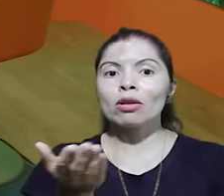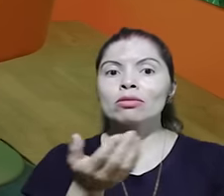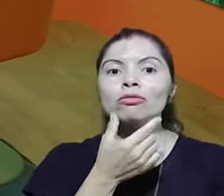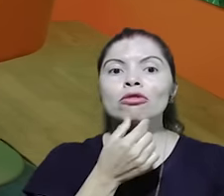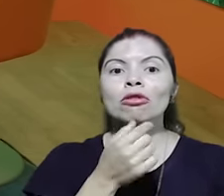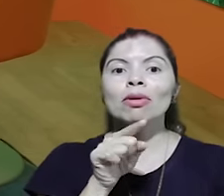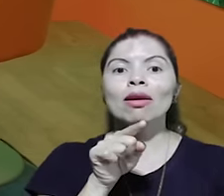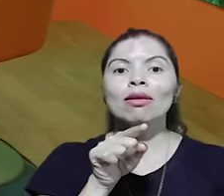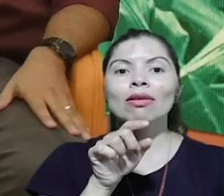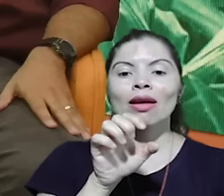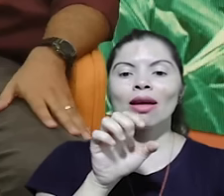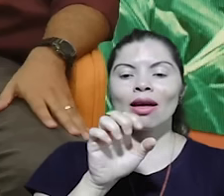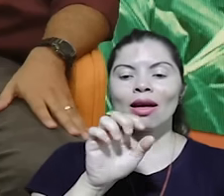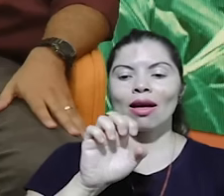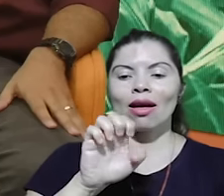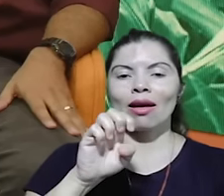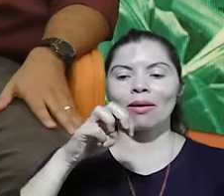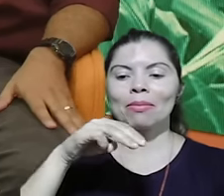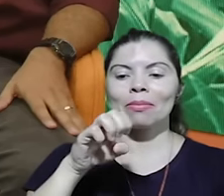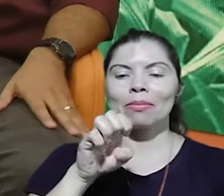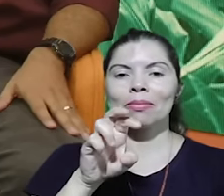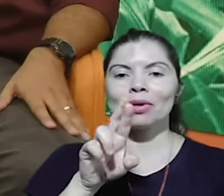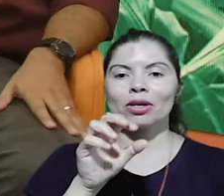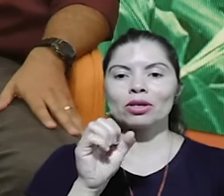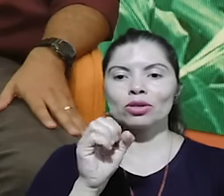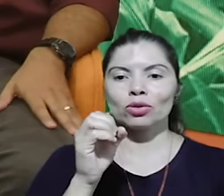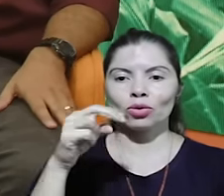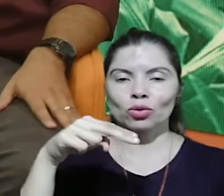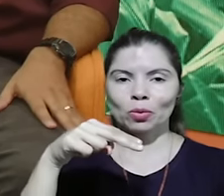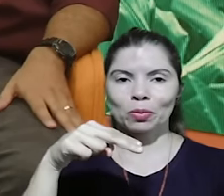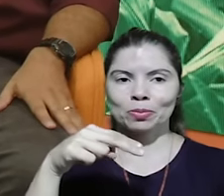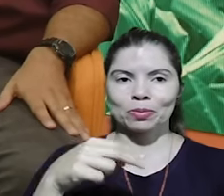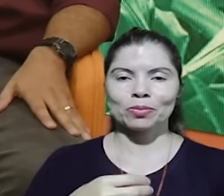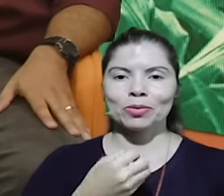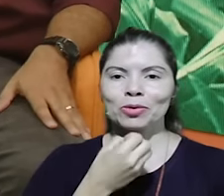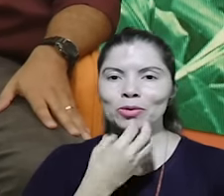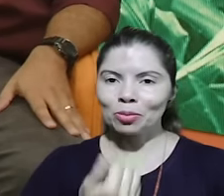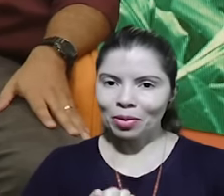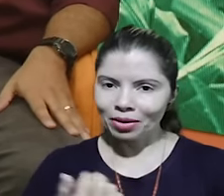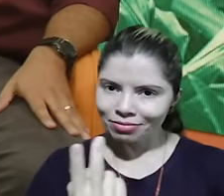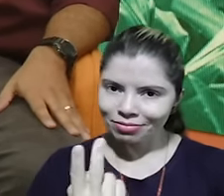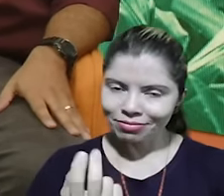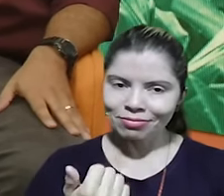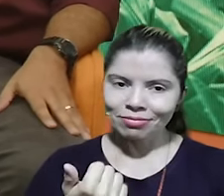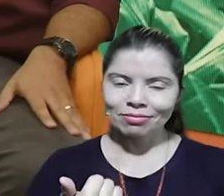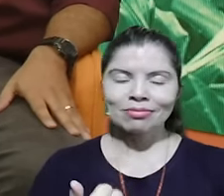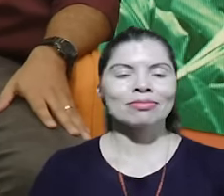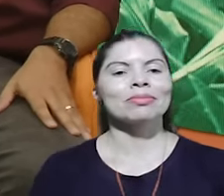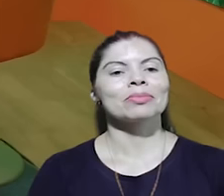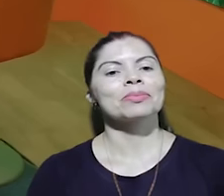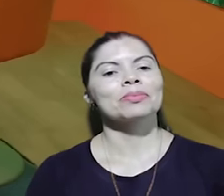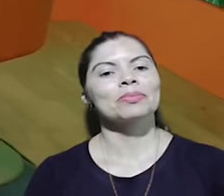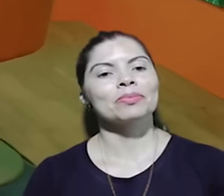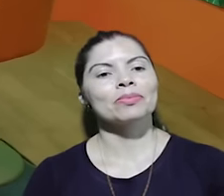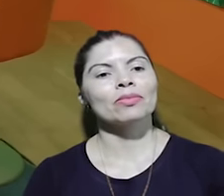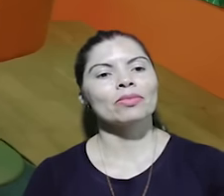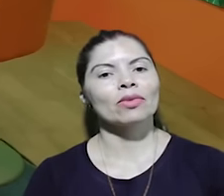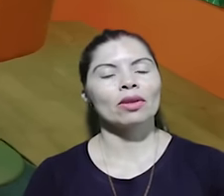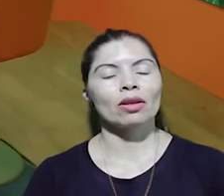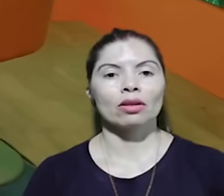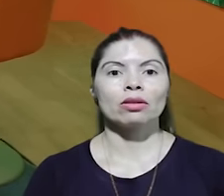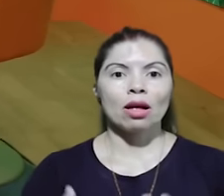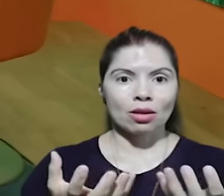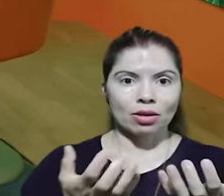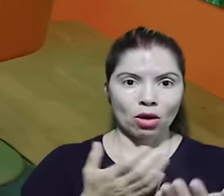Neves bem-vindo Emerson tudo bem tudo bem tudo bem Oscar tudo joia leg você quer começar fazendo